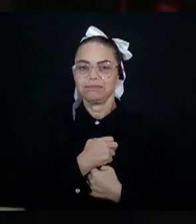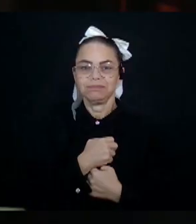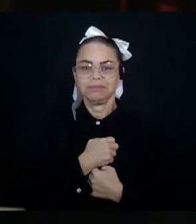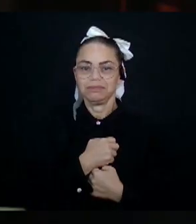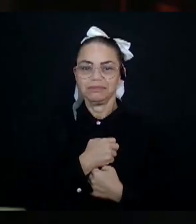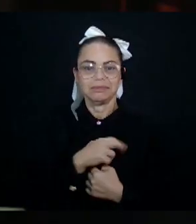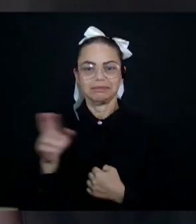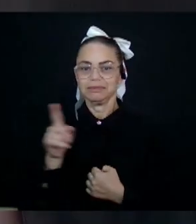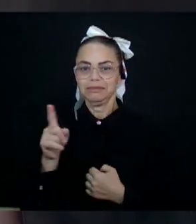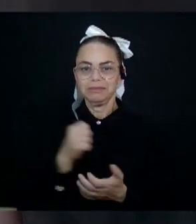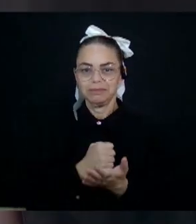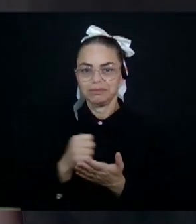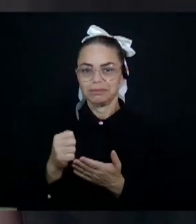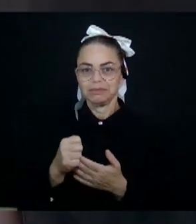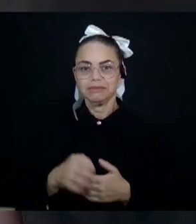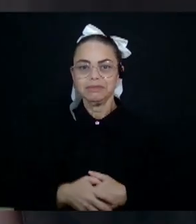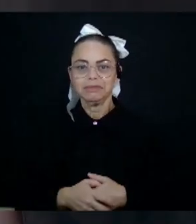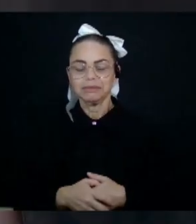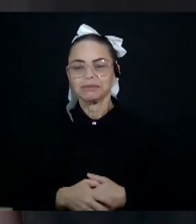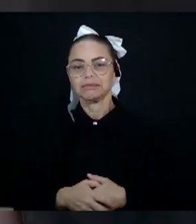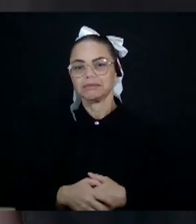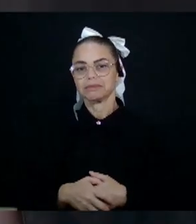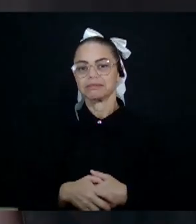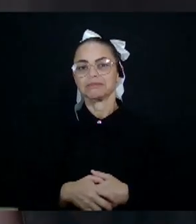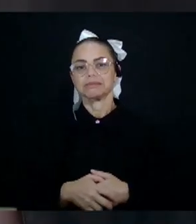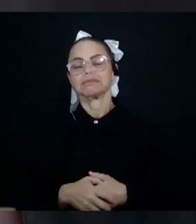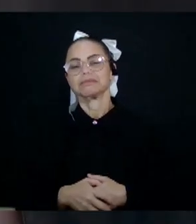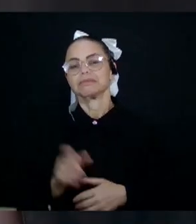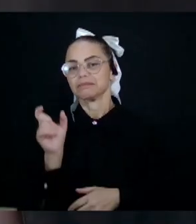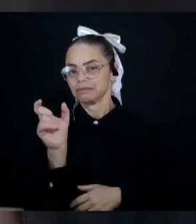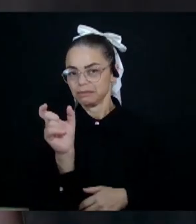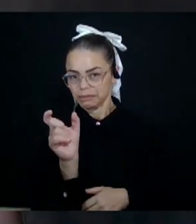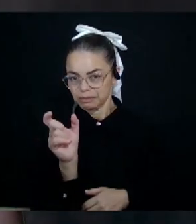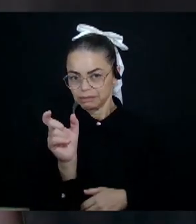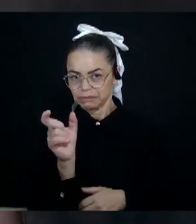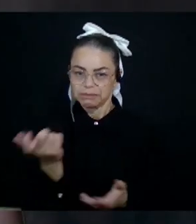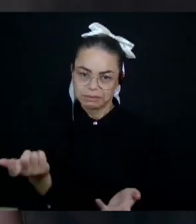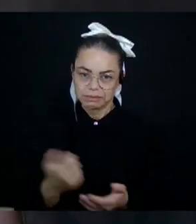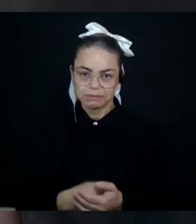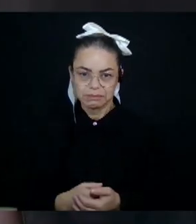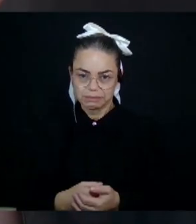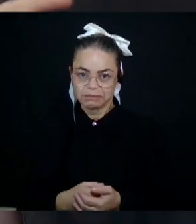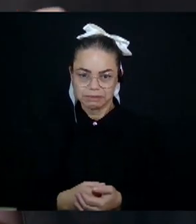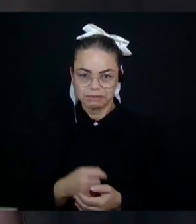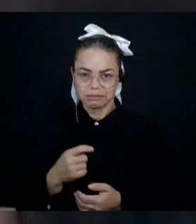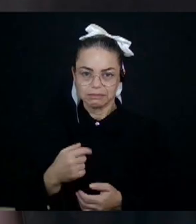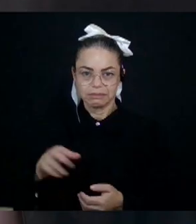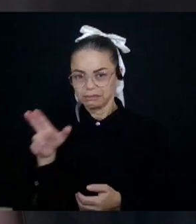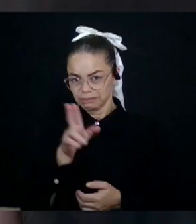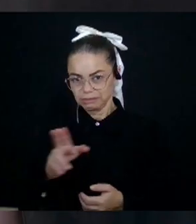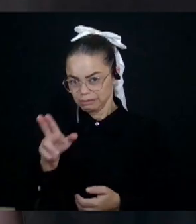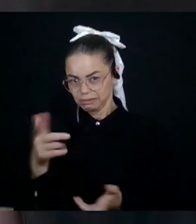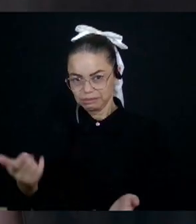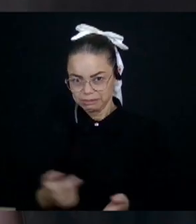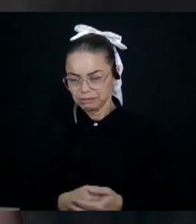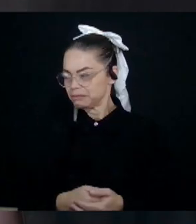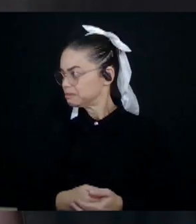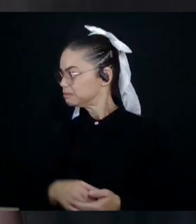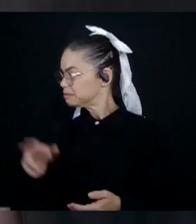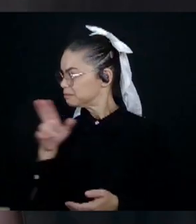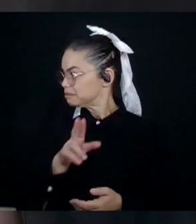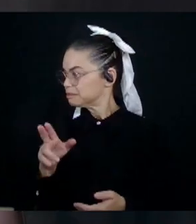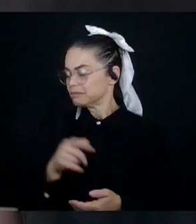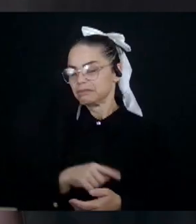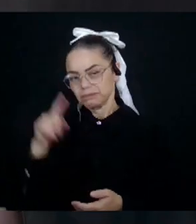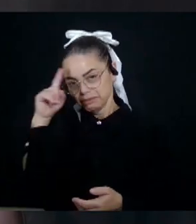Uhum. Rúbia, você falou uma palavra que não é muito usual, né? As pessoas Uhum, não usam muito no dia a dia,